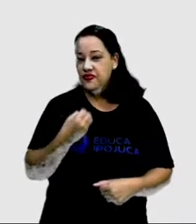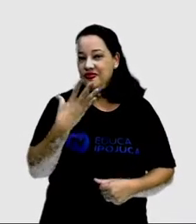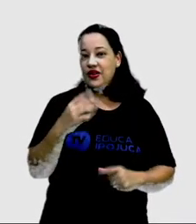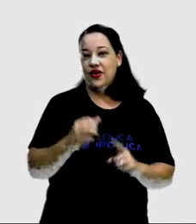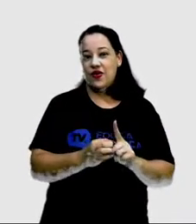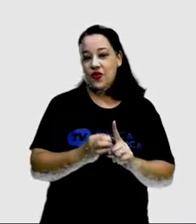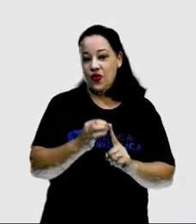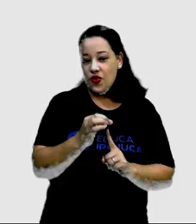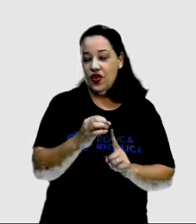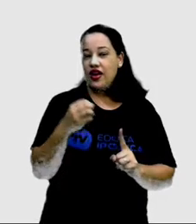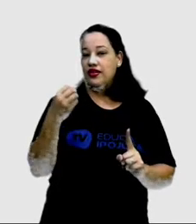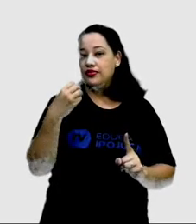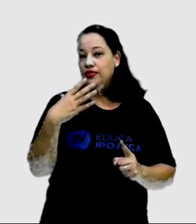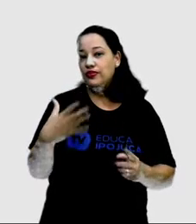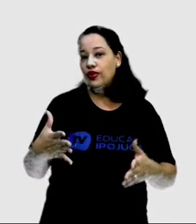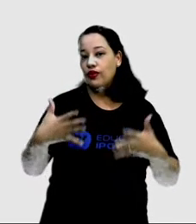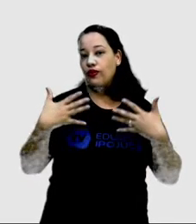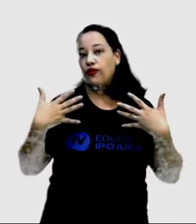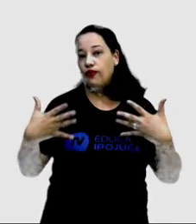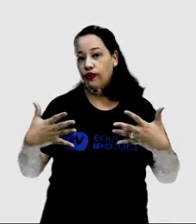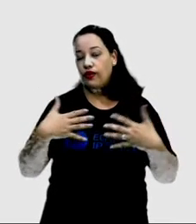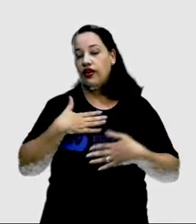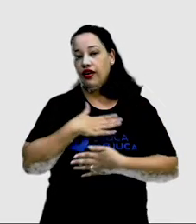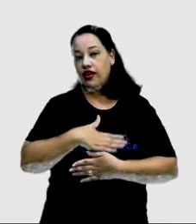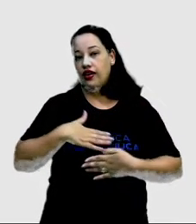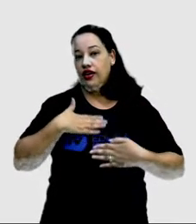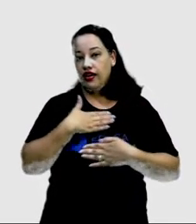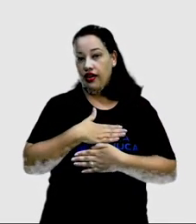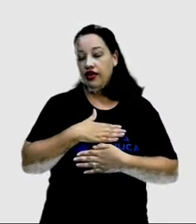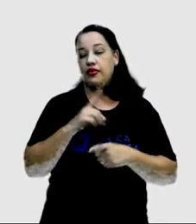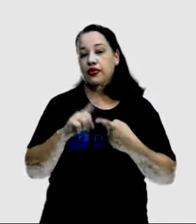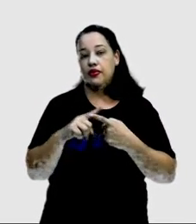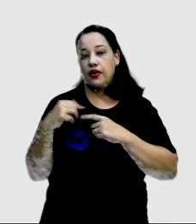ao nosso planeta e fornece energia para os organismos